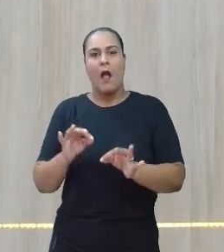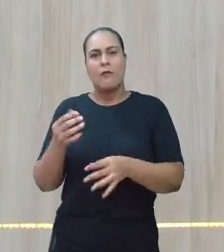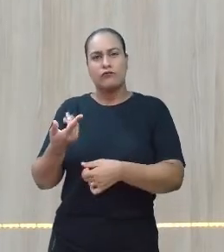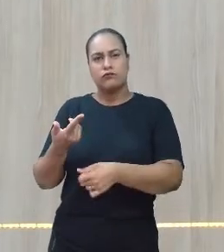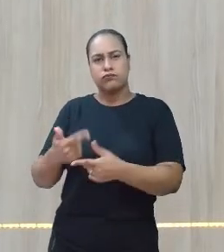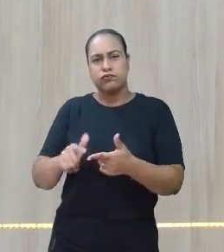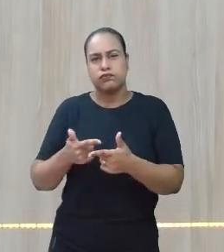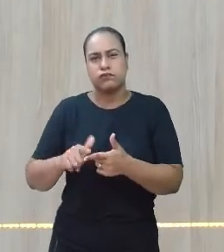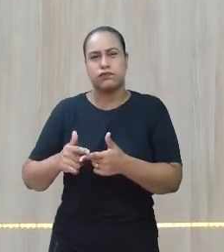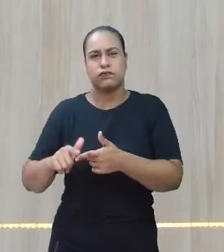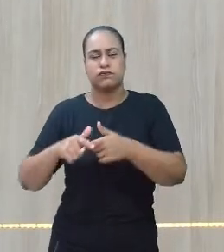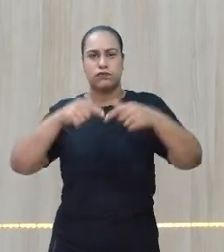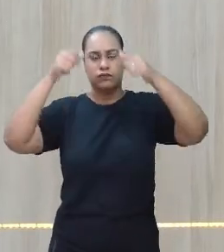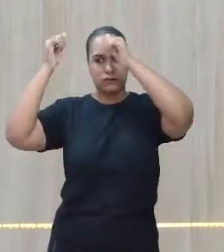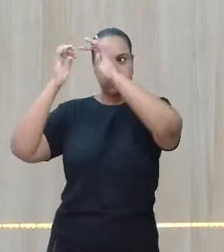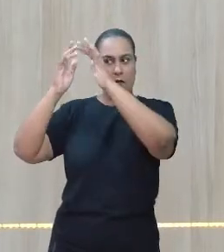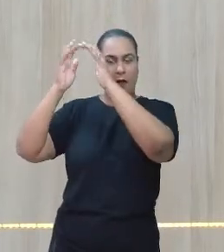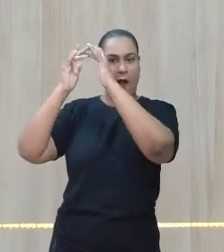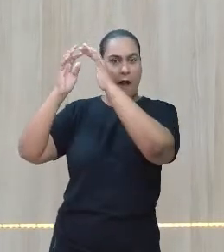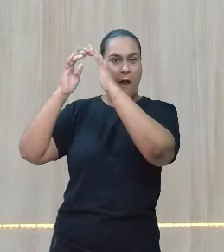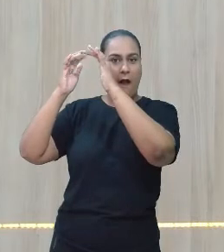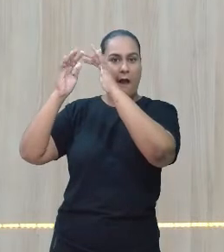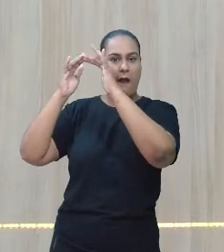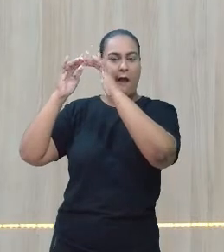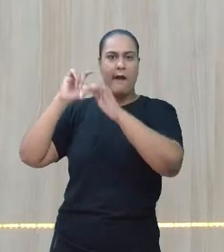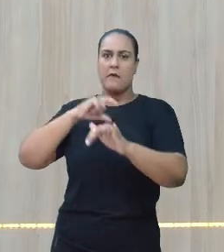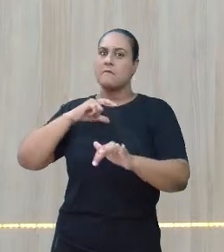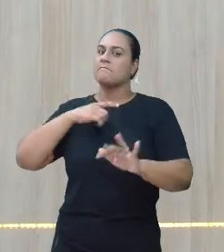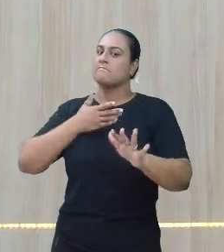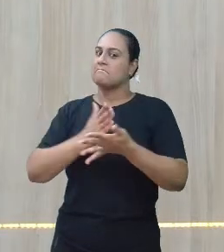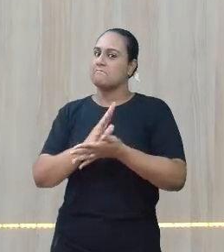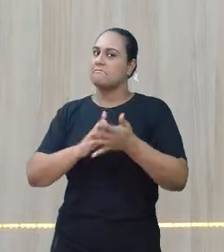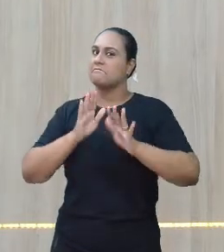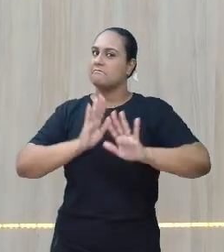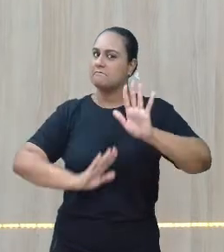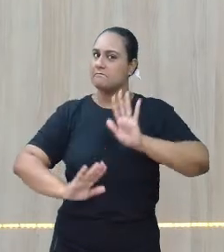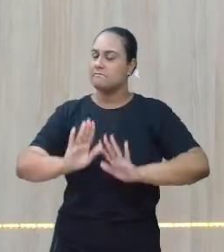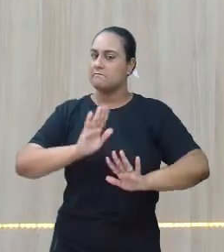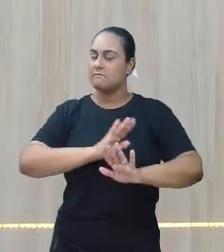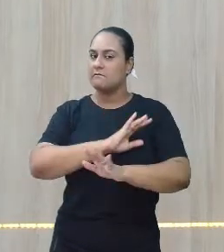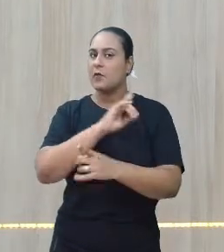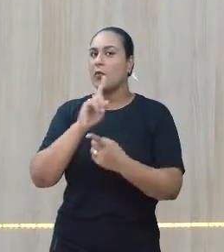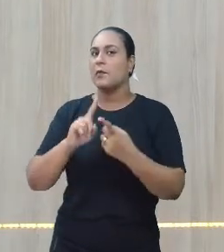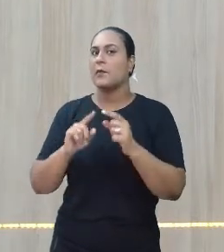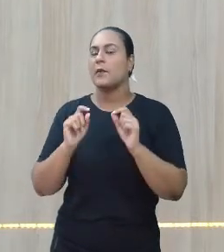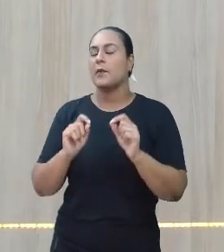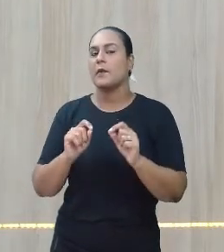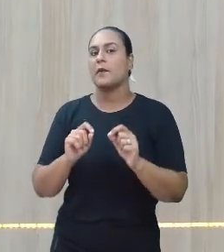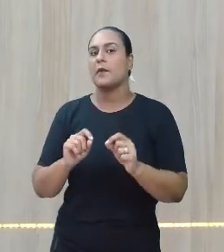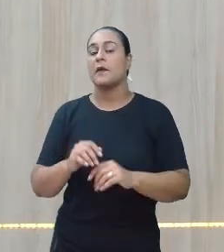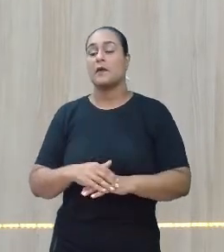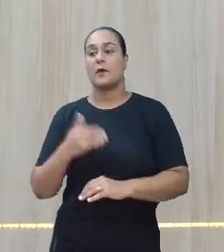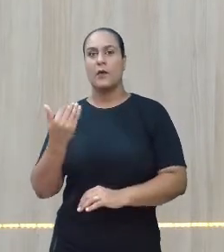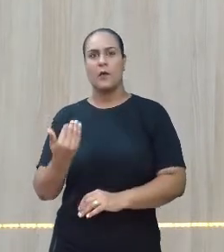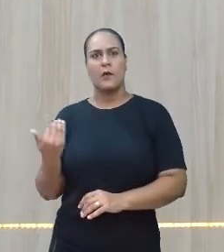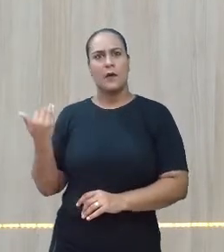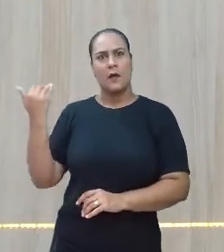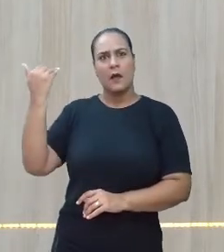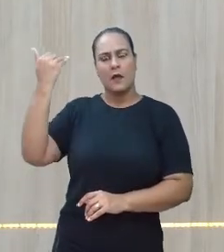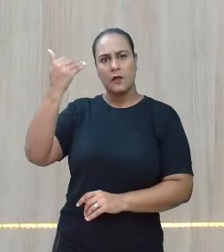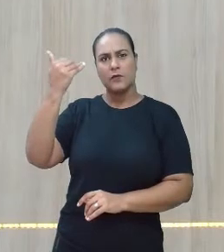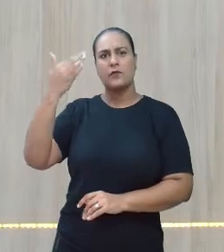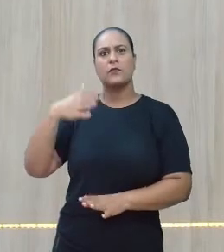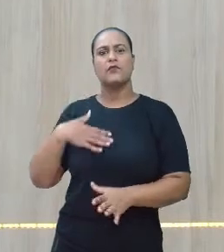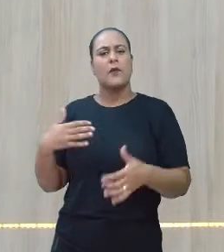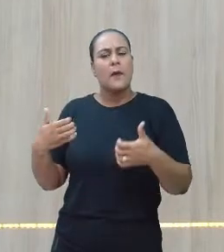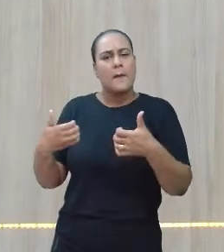sistema nervoso central. E na epilepsia existem alguns cuidados. O primeiro cuidado é deixar que o adulto, né, que um adulto é que se